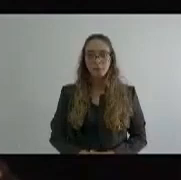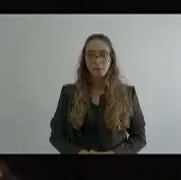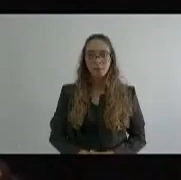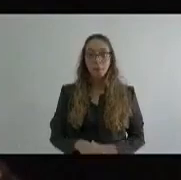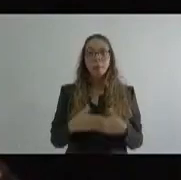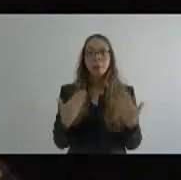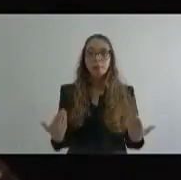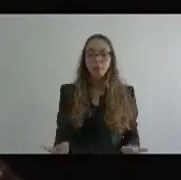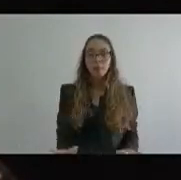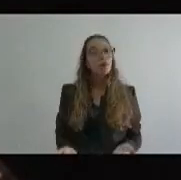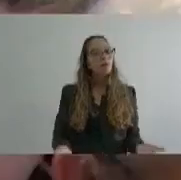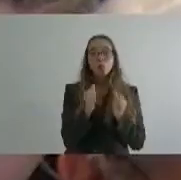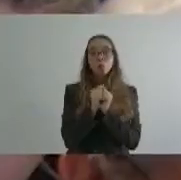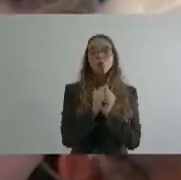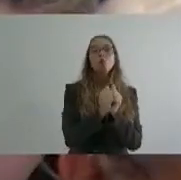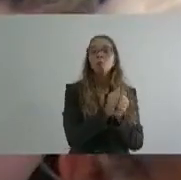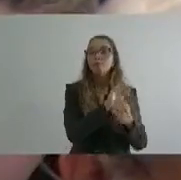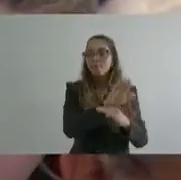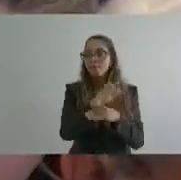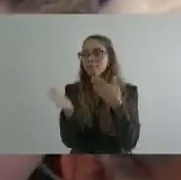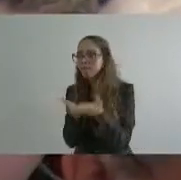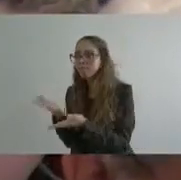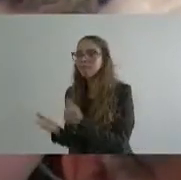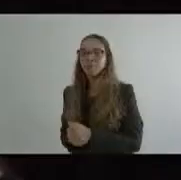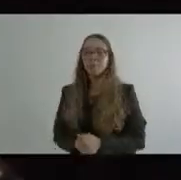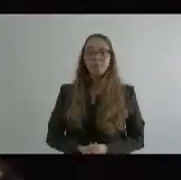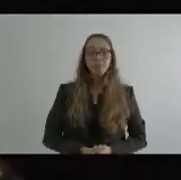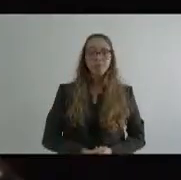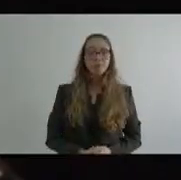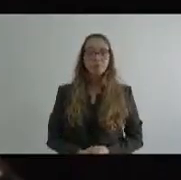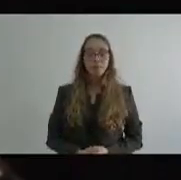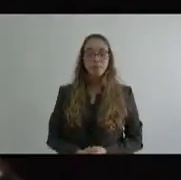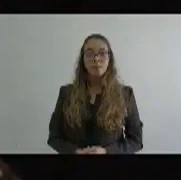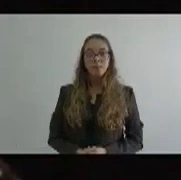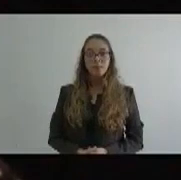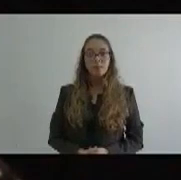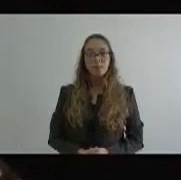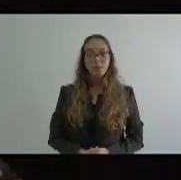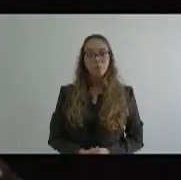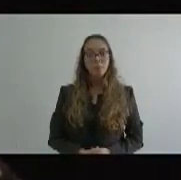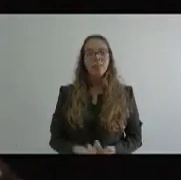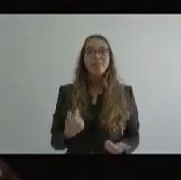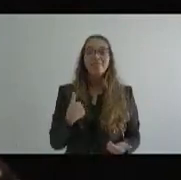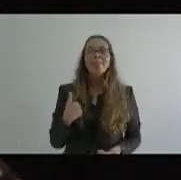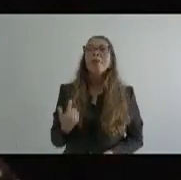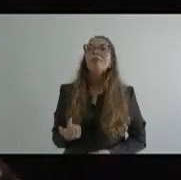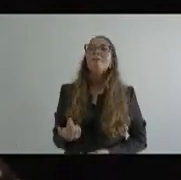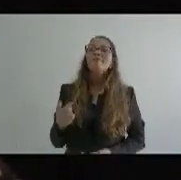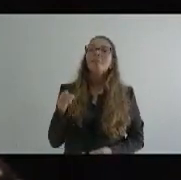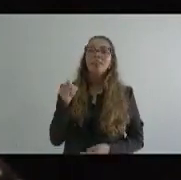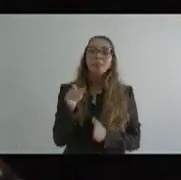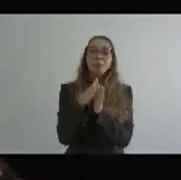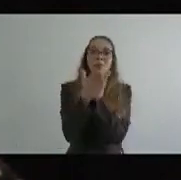Então vamos fazer o bem. Podemos. E aí, Eu vou lá em Provérbios, doutora